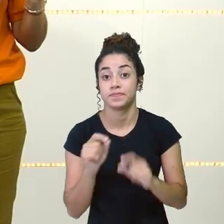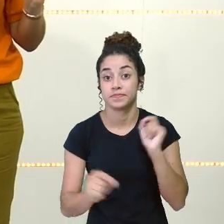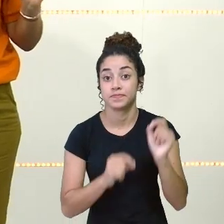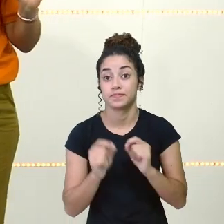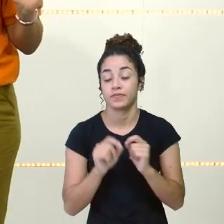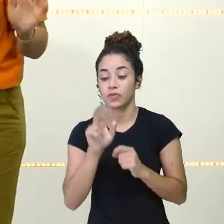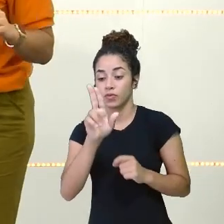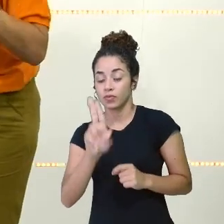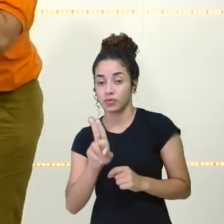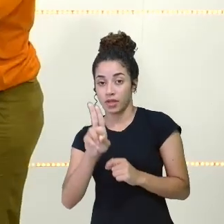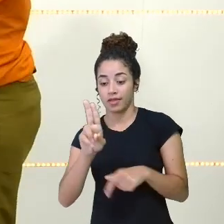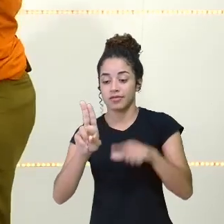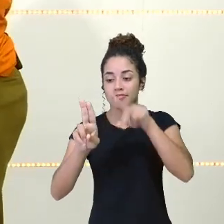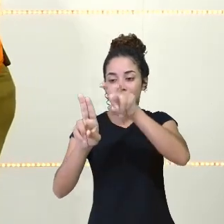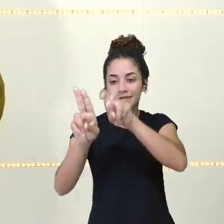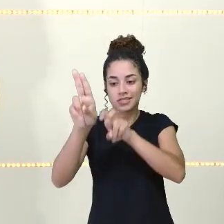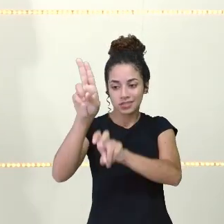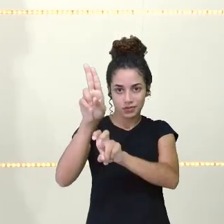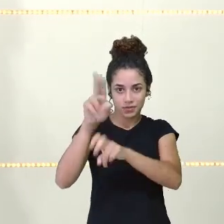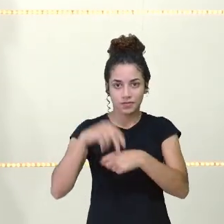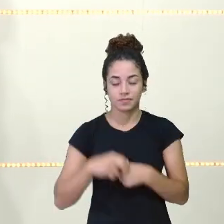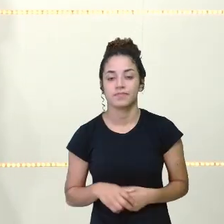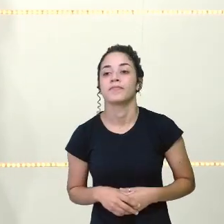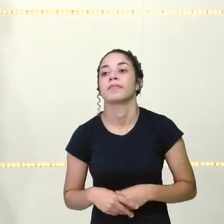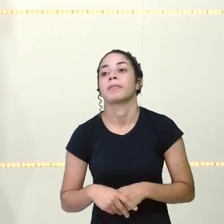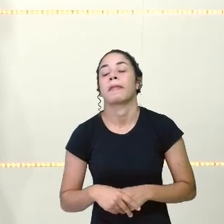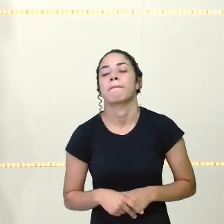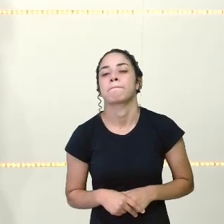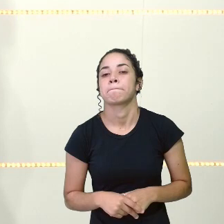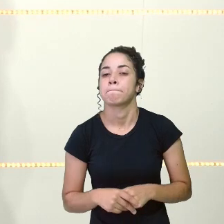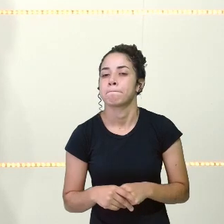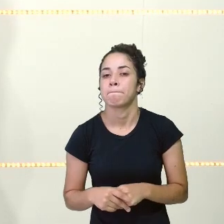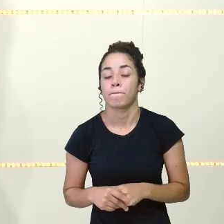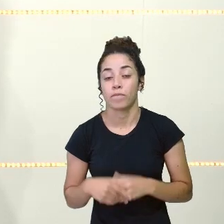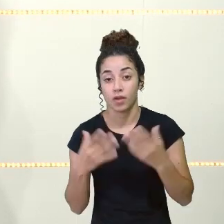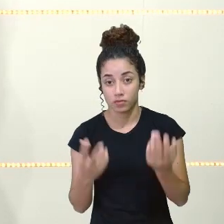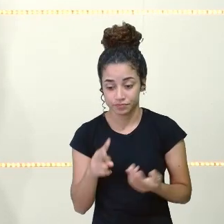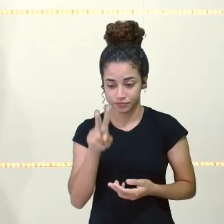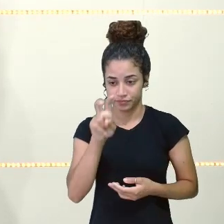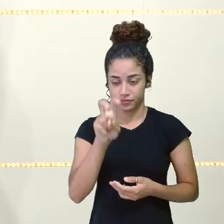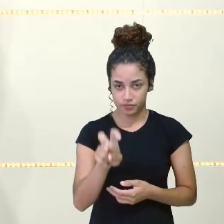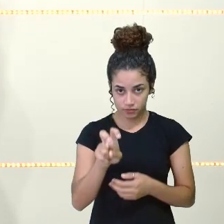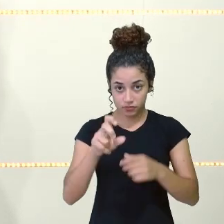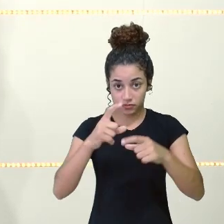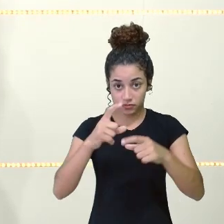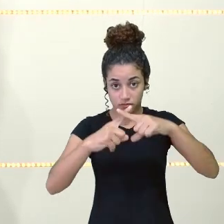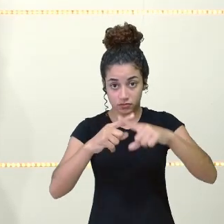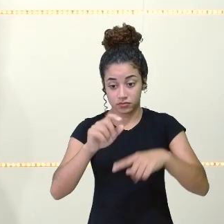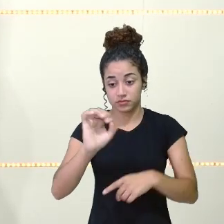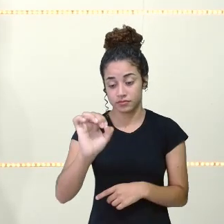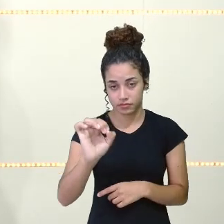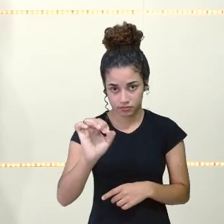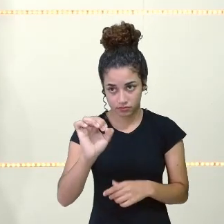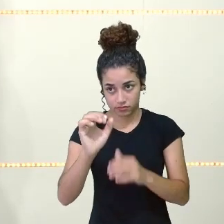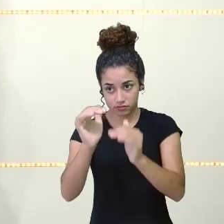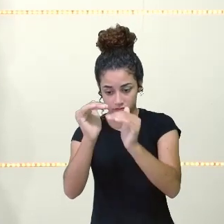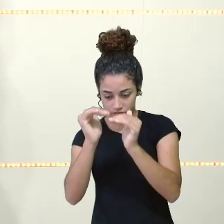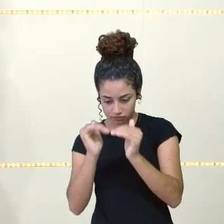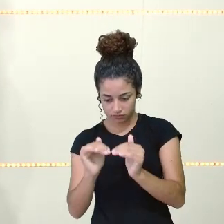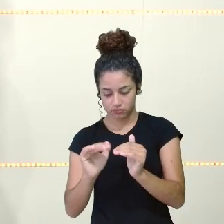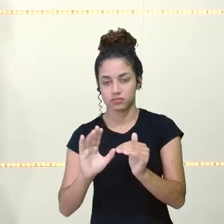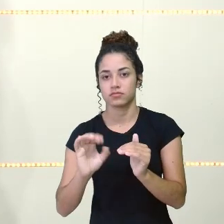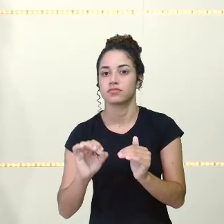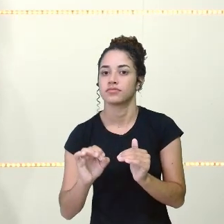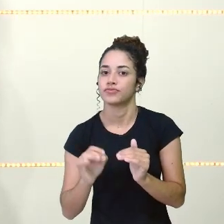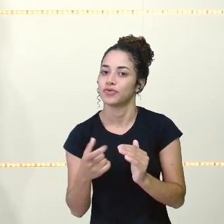a unidade, beleza? Vamos discorrer normalmente essa operação. 5 vezes 0, 0.